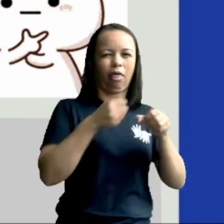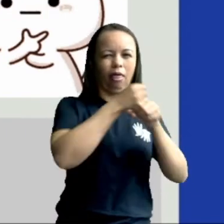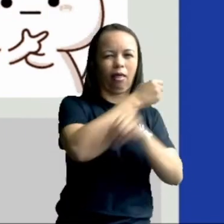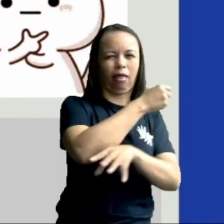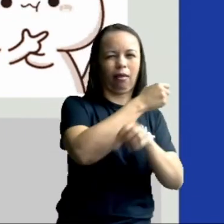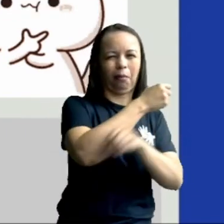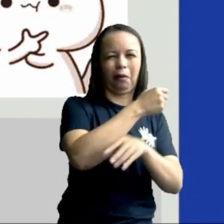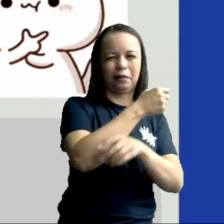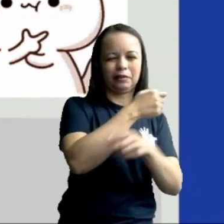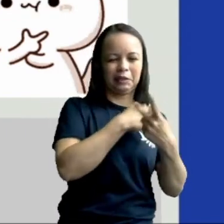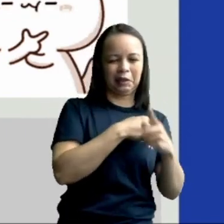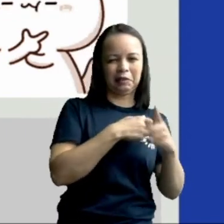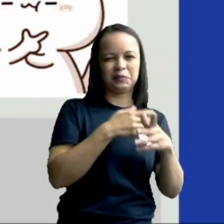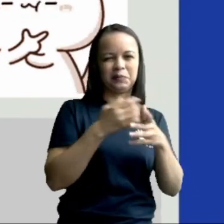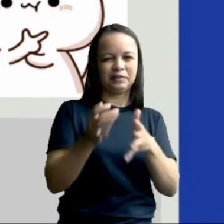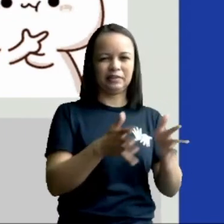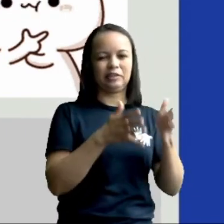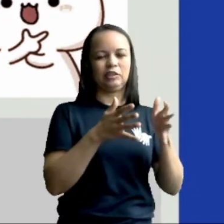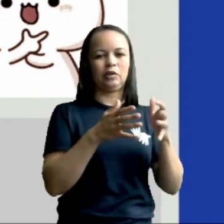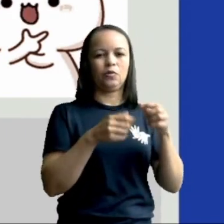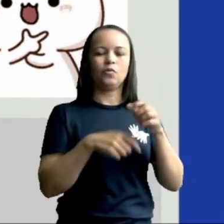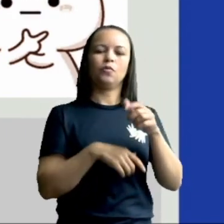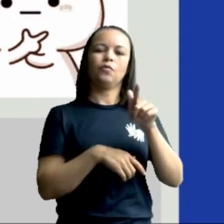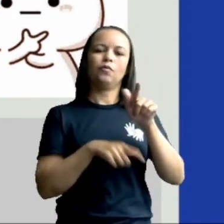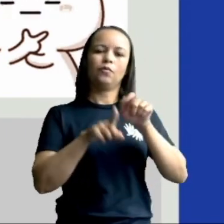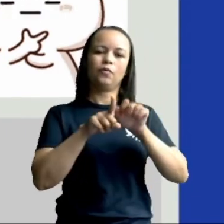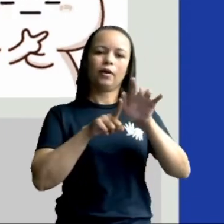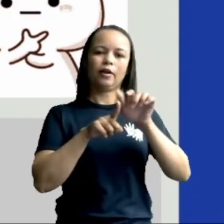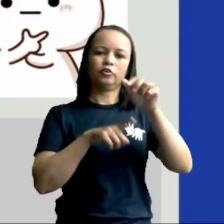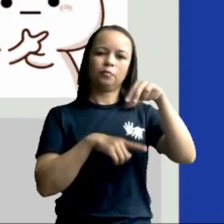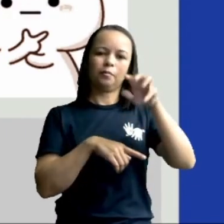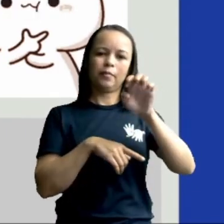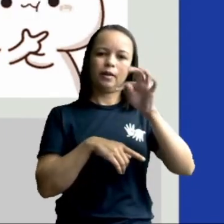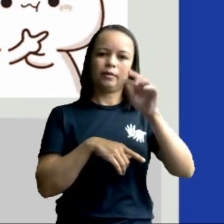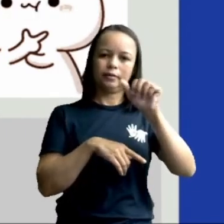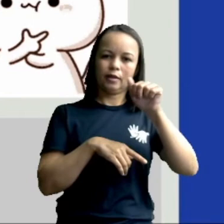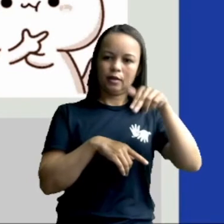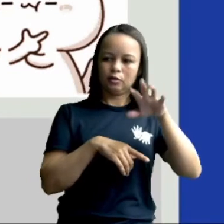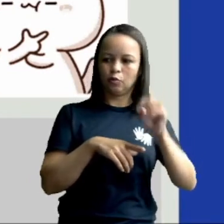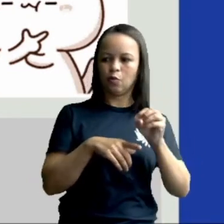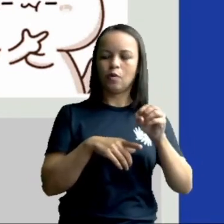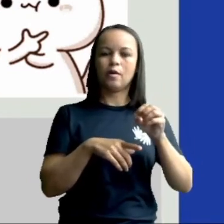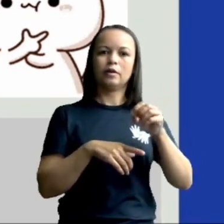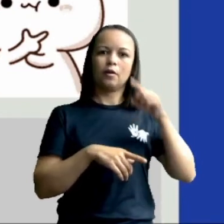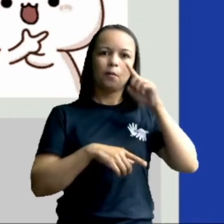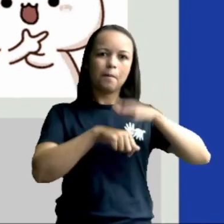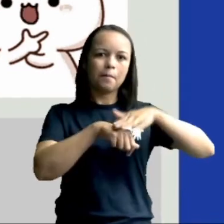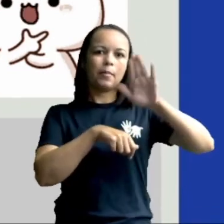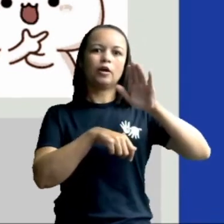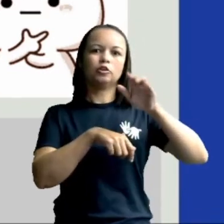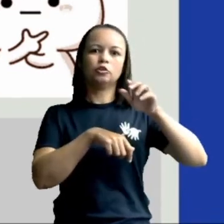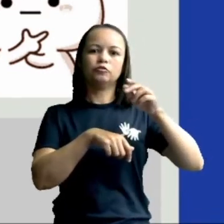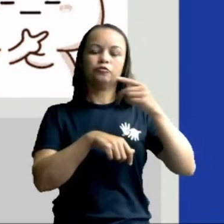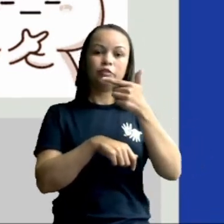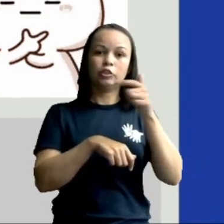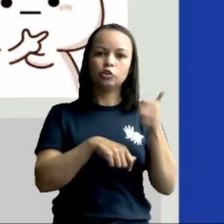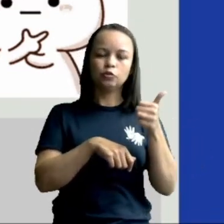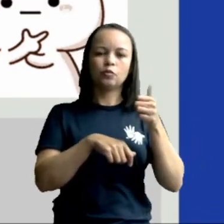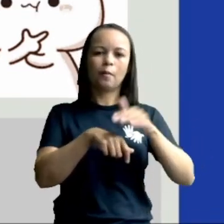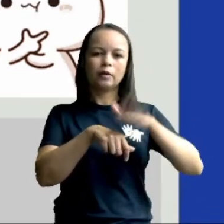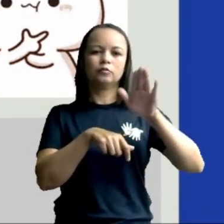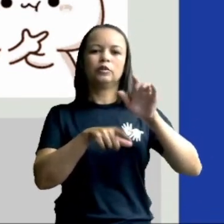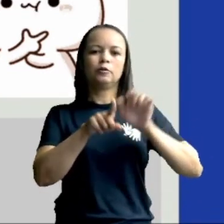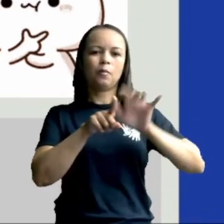o gado libera na sua digestão o gás metano, 21 vezes mais poderoso que o gás carbônico, mais gases de efeito